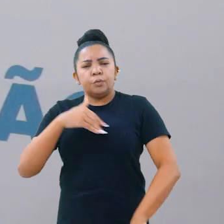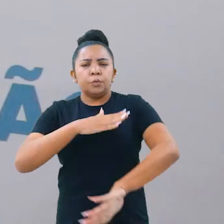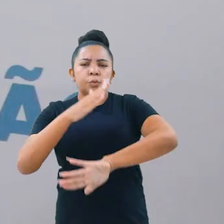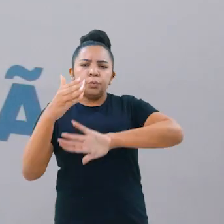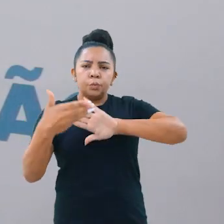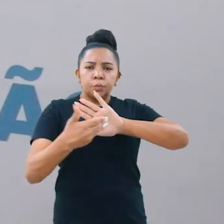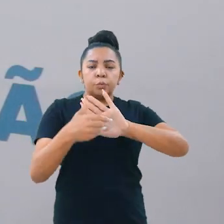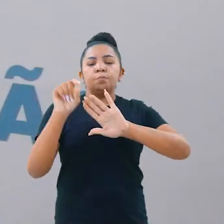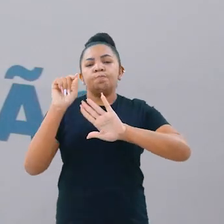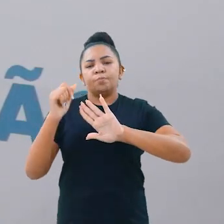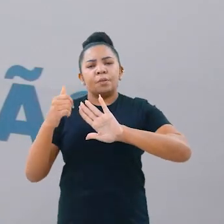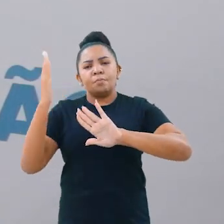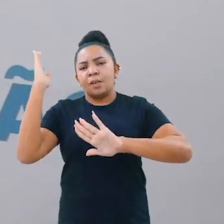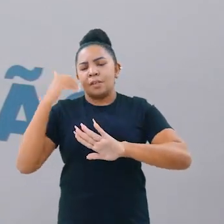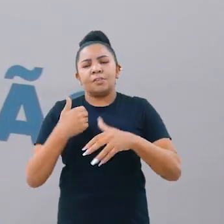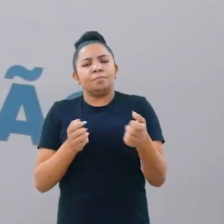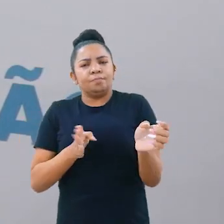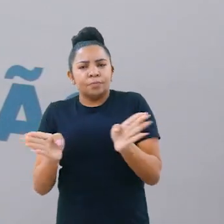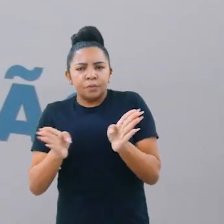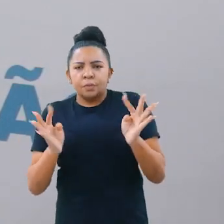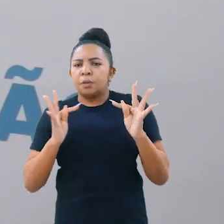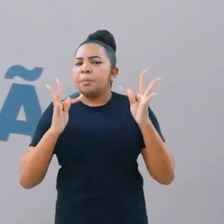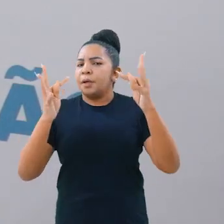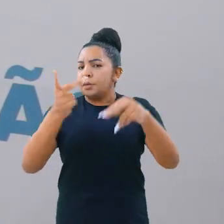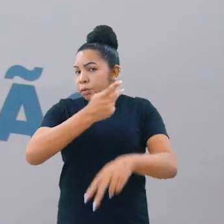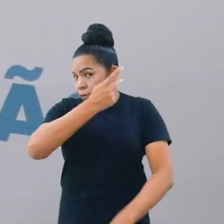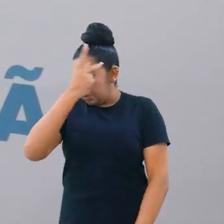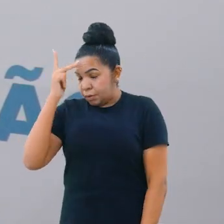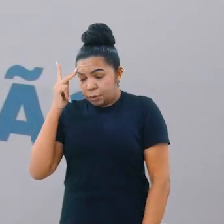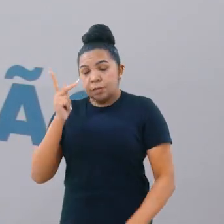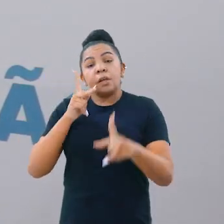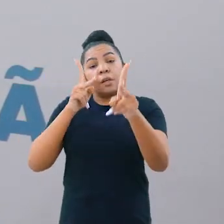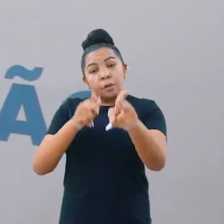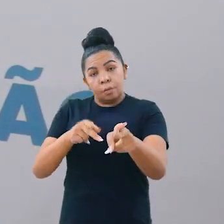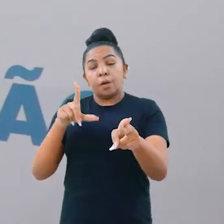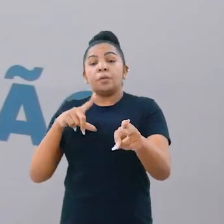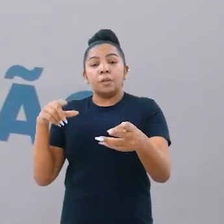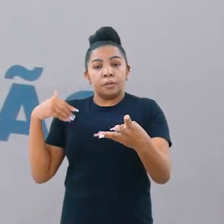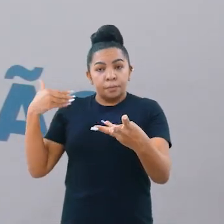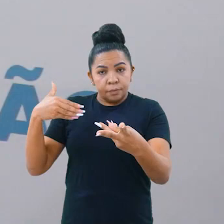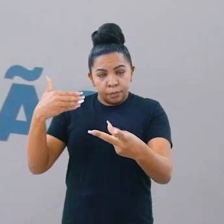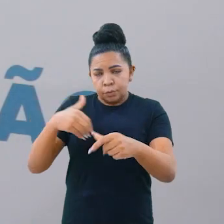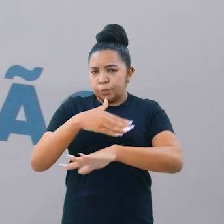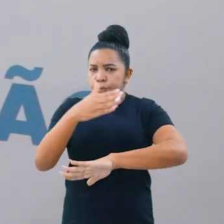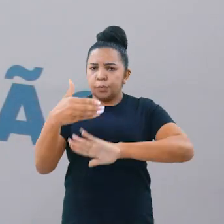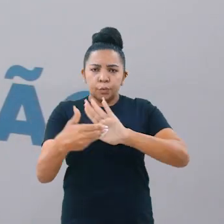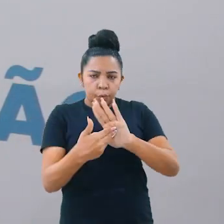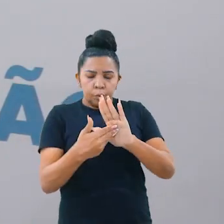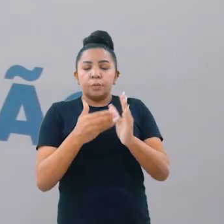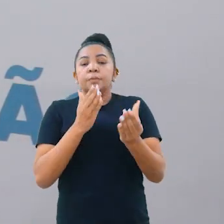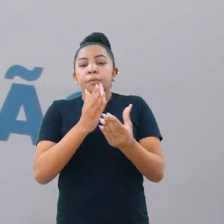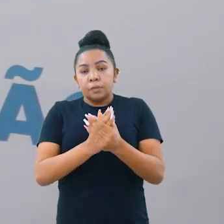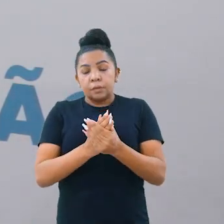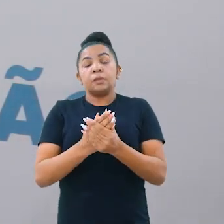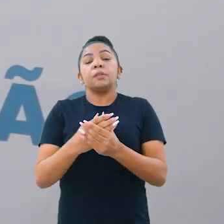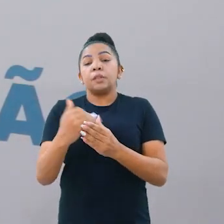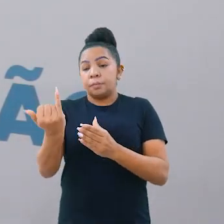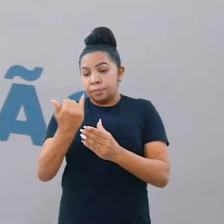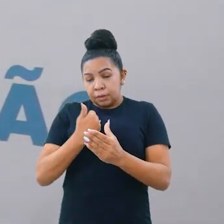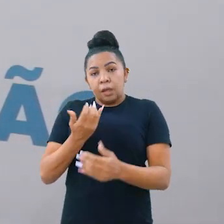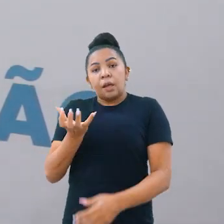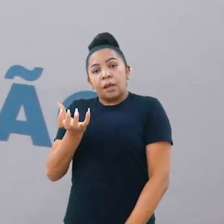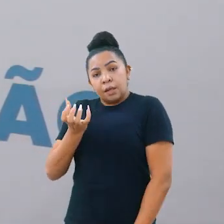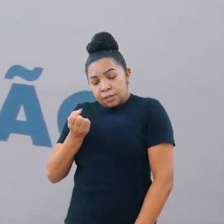dar, de toda forma que fique muito mais acessível para todas as pessoas, como tem sido ao longo de todos os processos. A